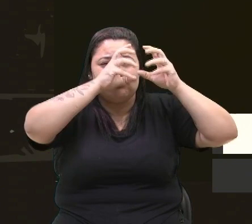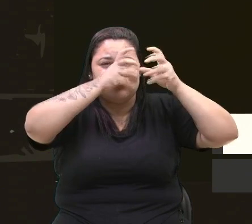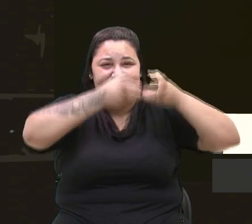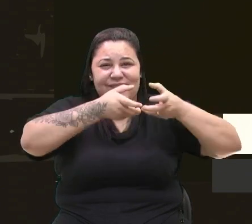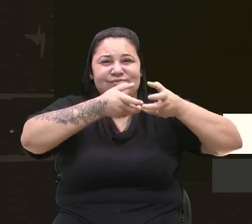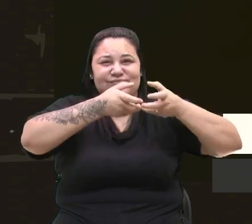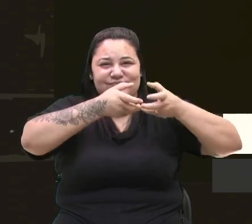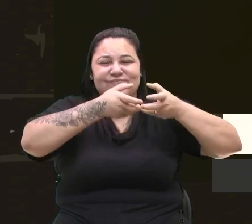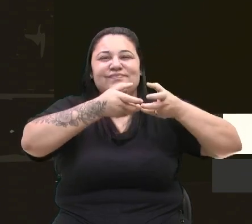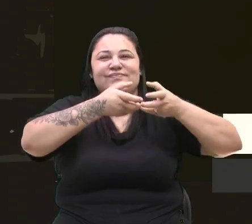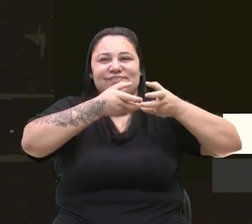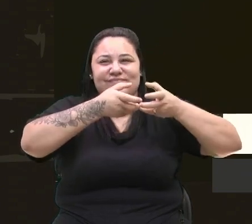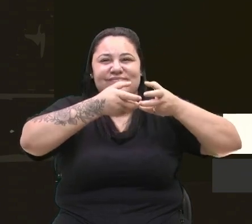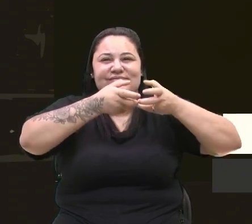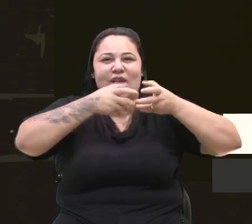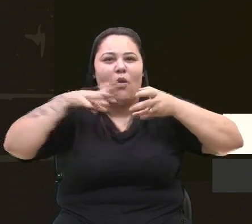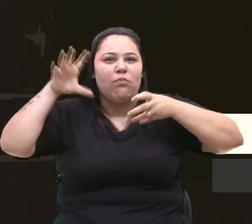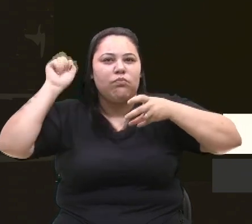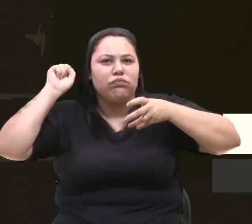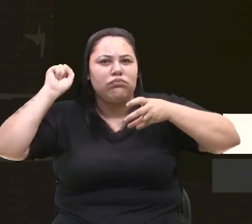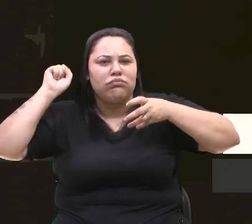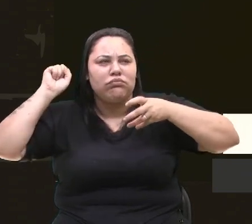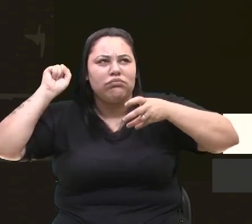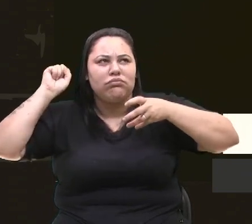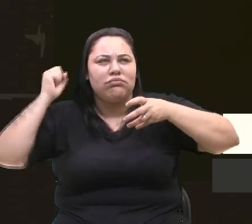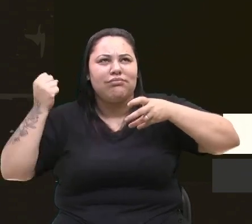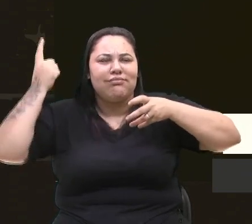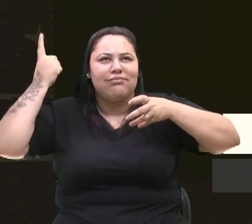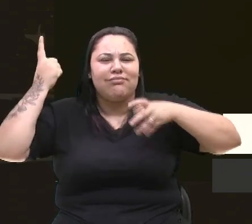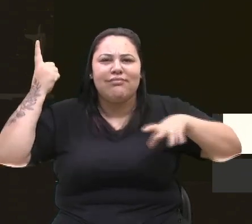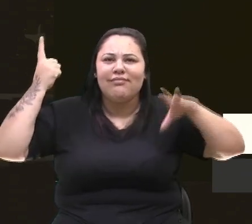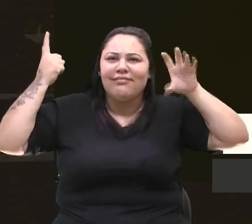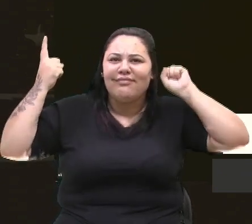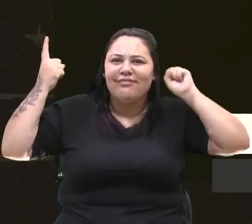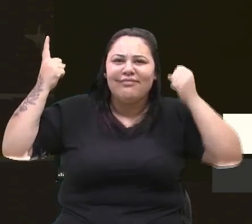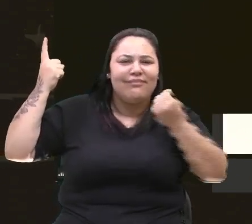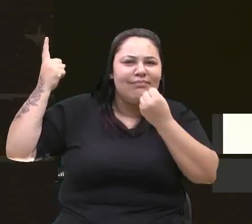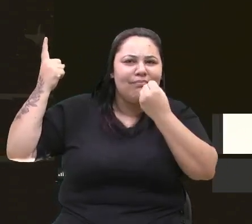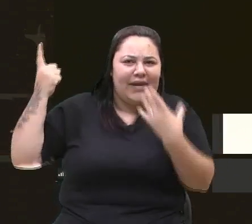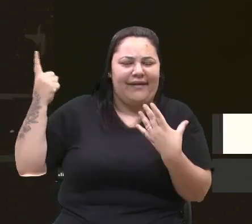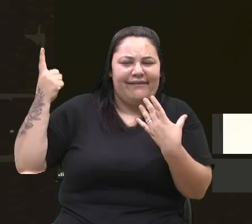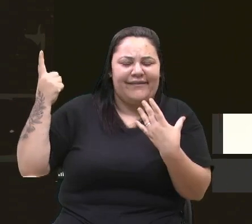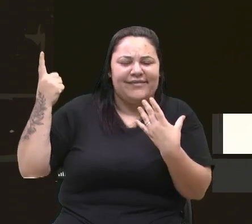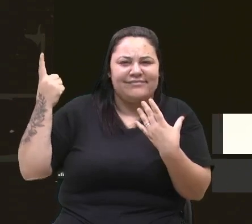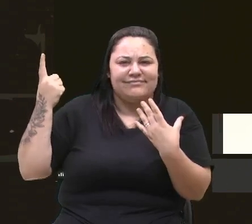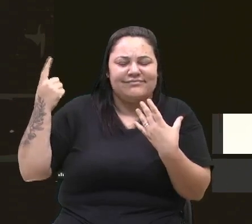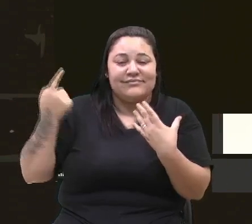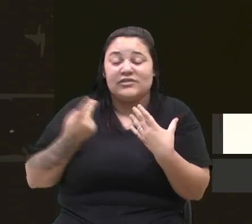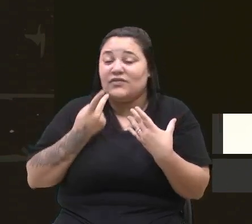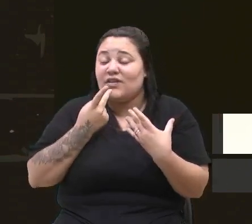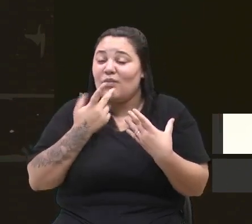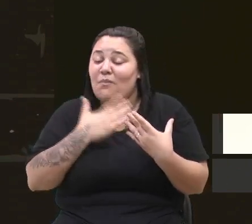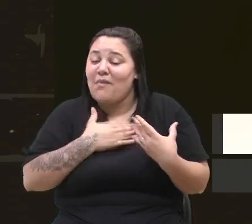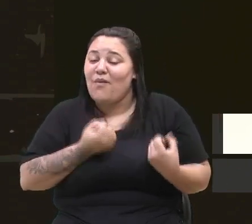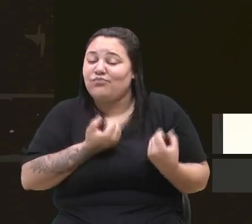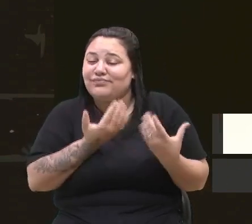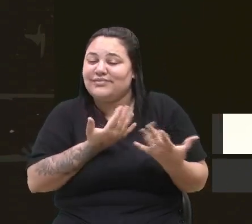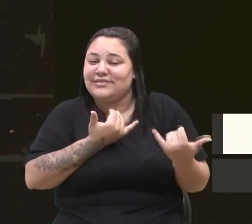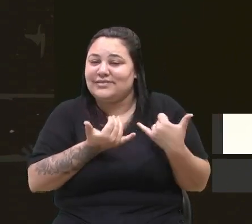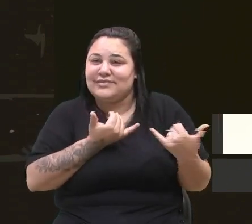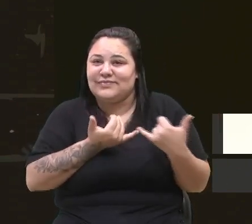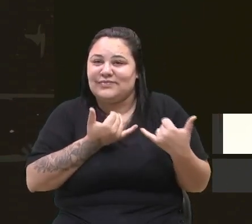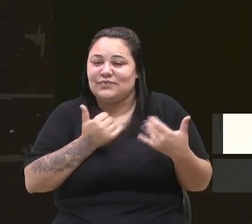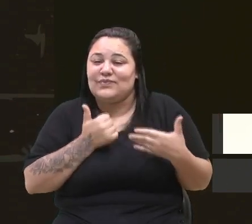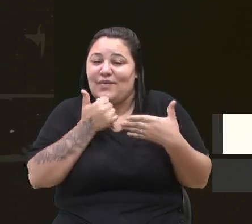iria ouvir de duas formas. Então, eu estou falando do meu caso para contribuir e para dizer que